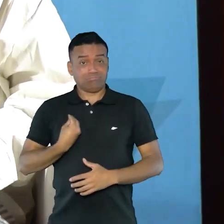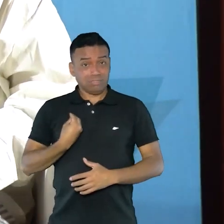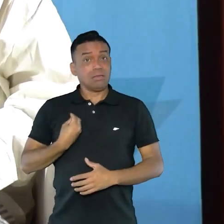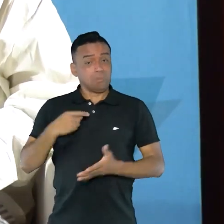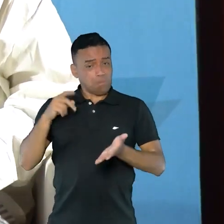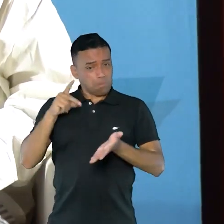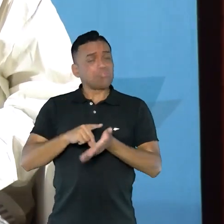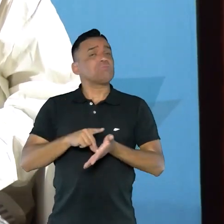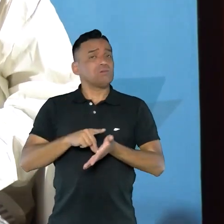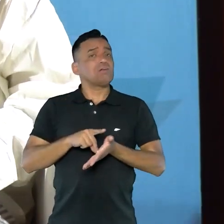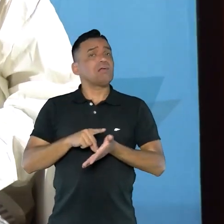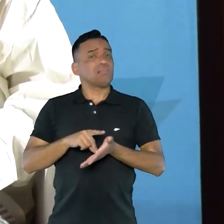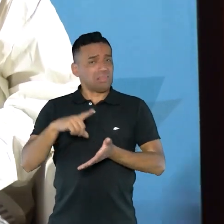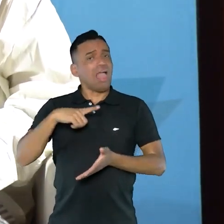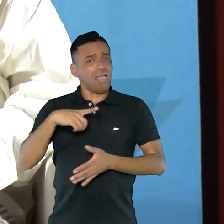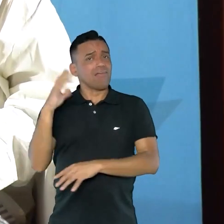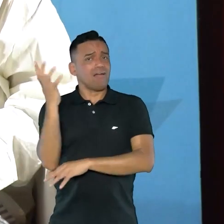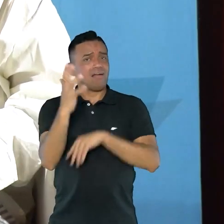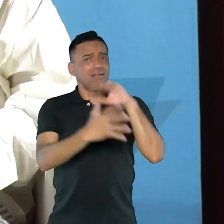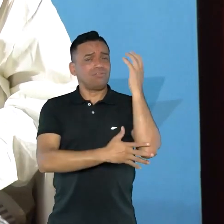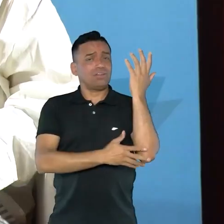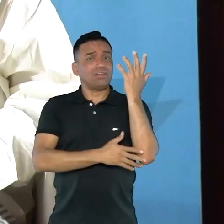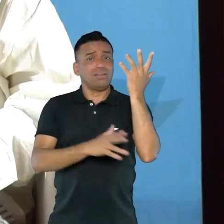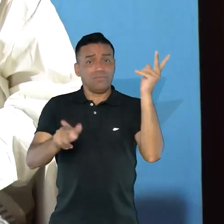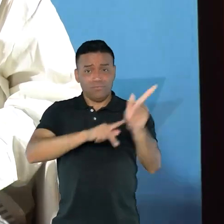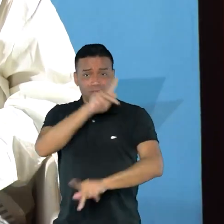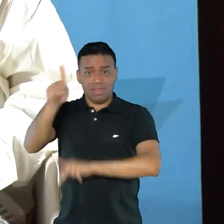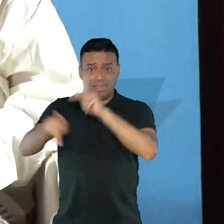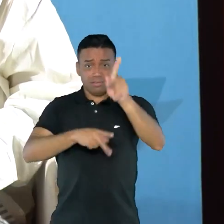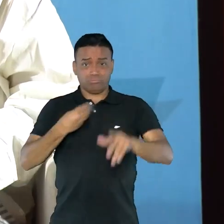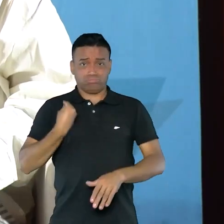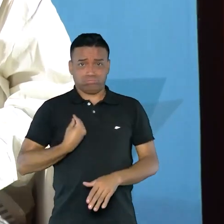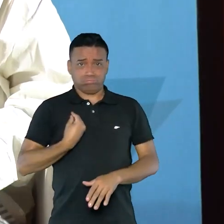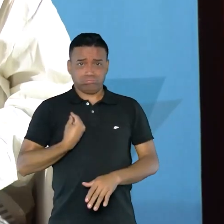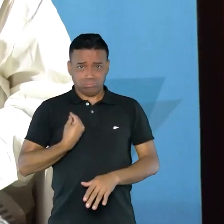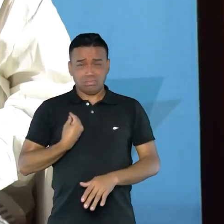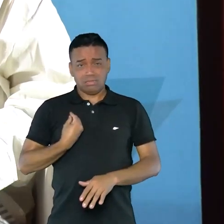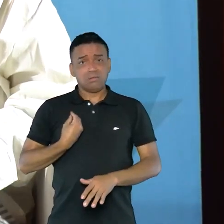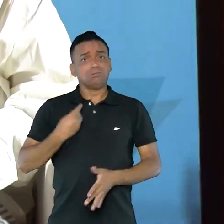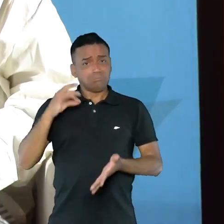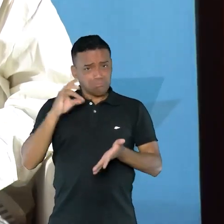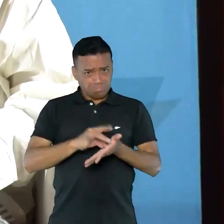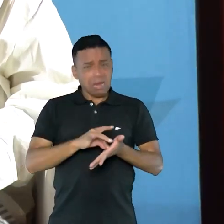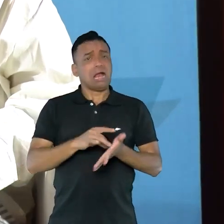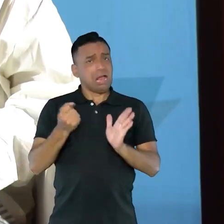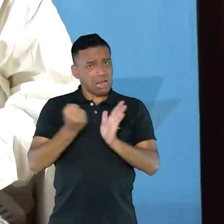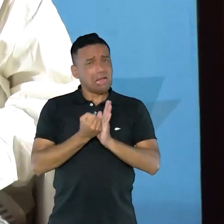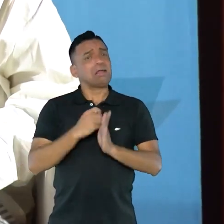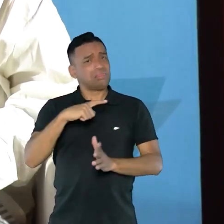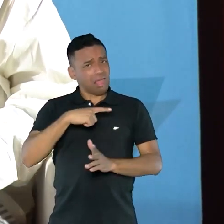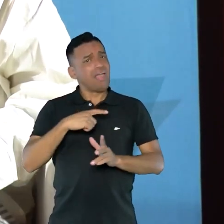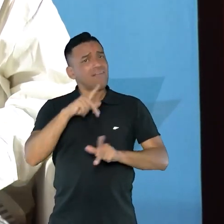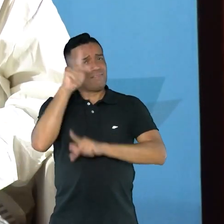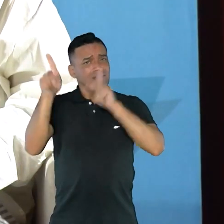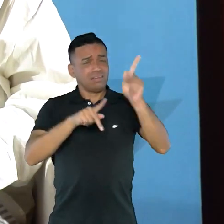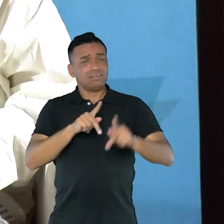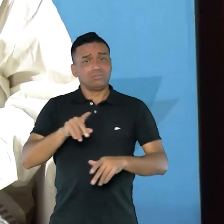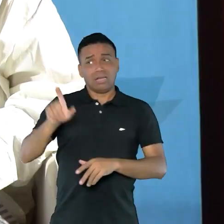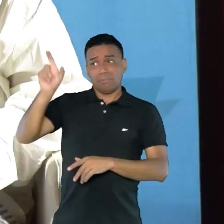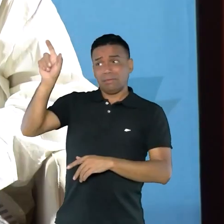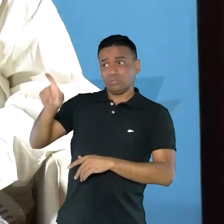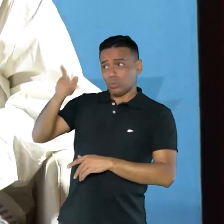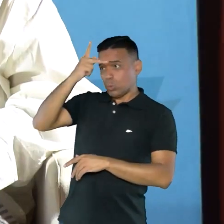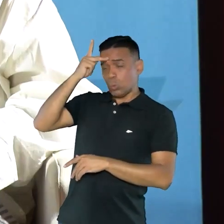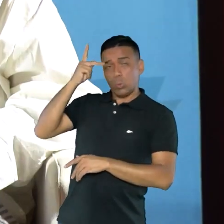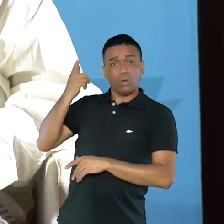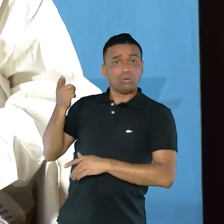existência das árvores. E a existência do vento só testifica que o vento existe. Quem não está aqui,